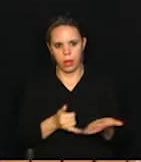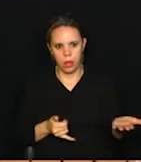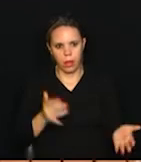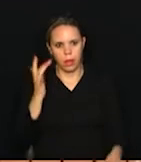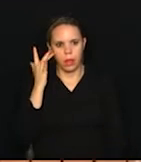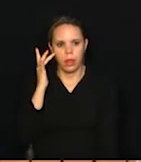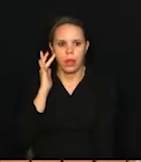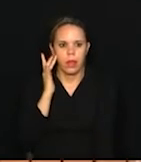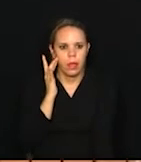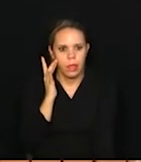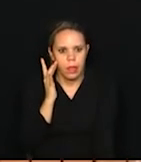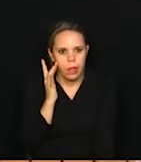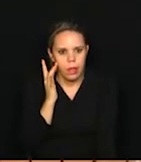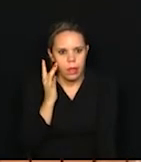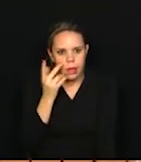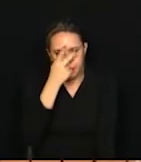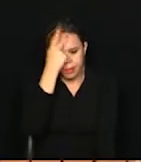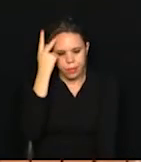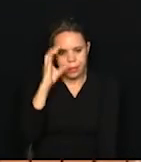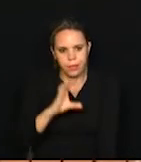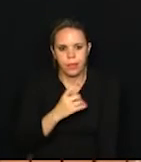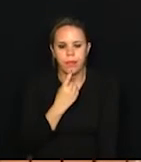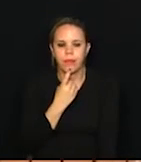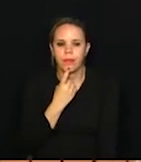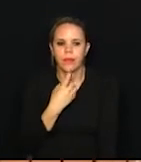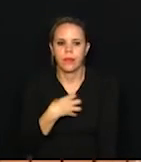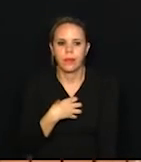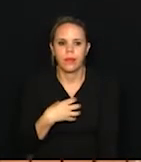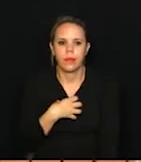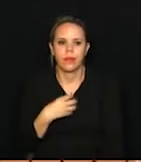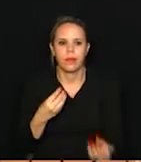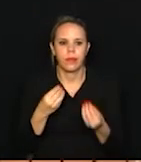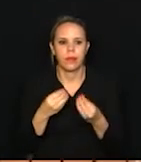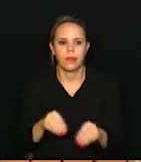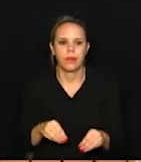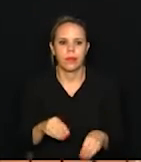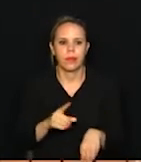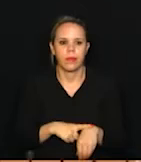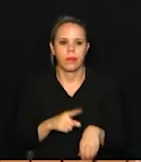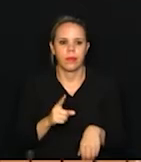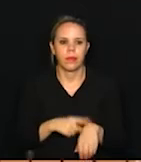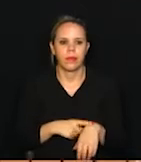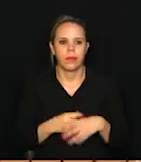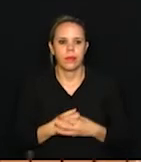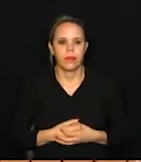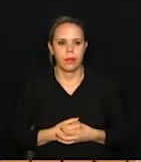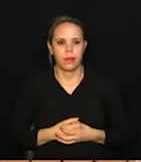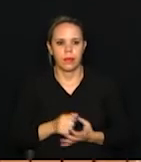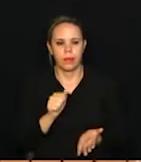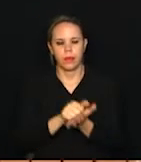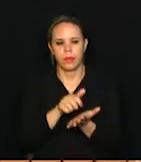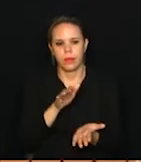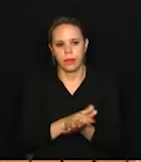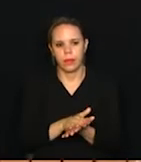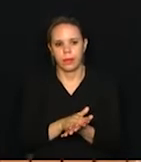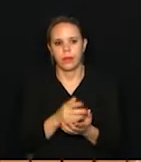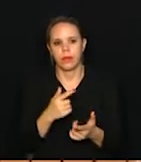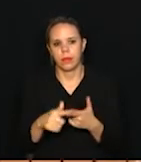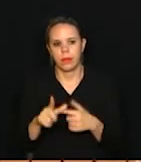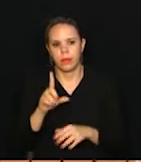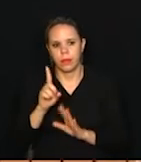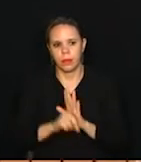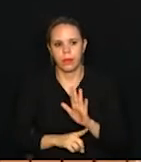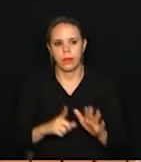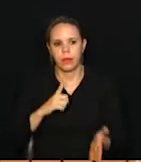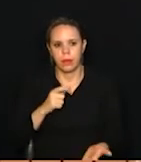acho que também o cidadão campineiro, aquele que se sentir lesado em algum momento por alguma multa abusiva, ele tem todo o direito